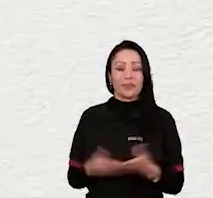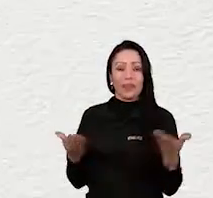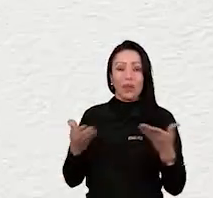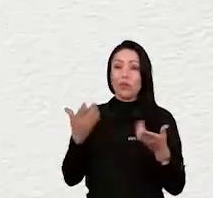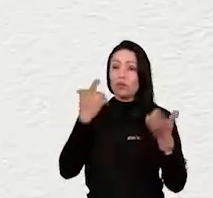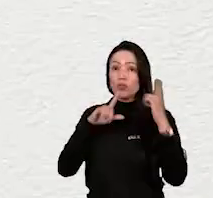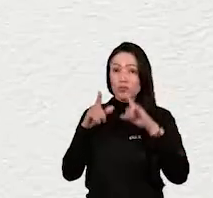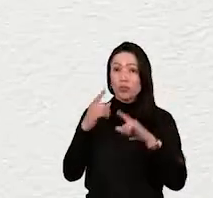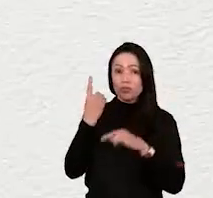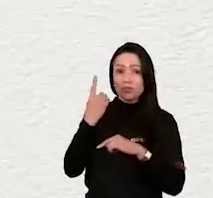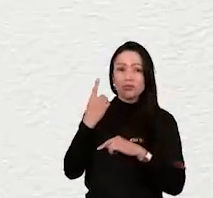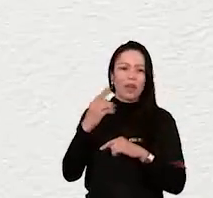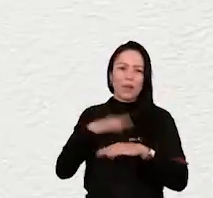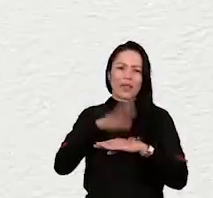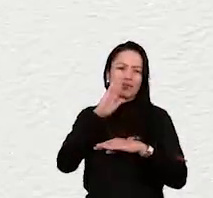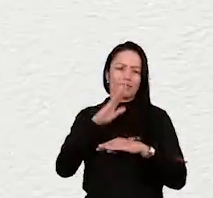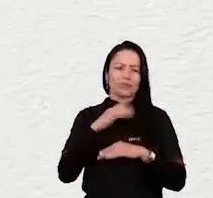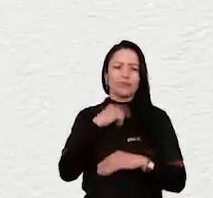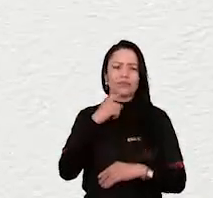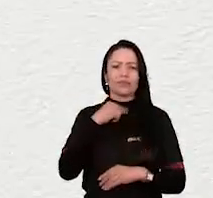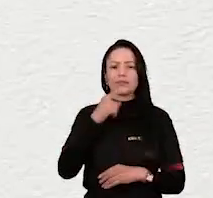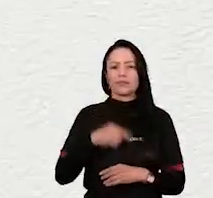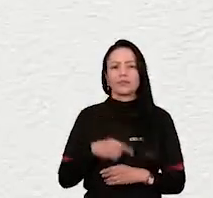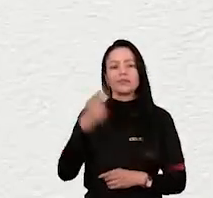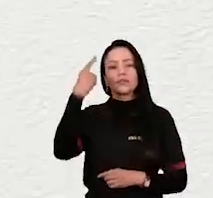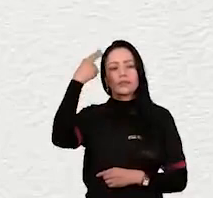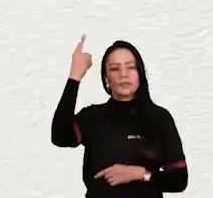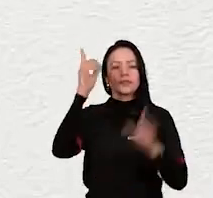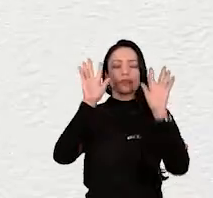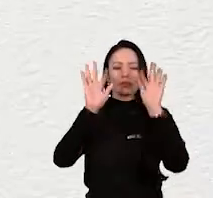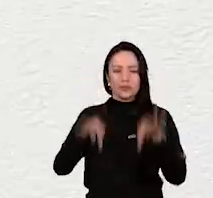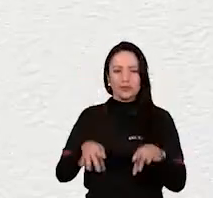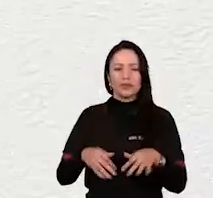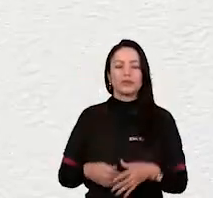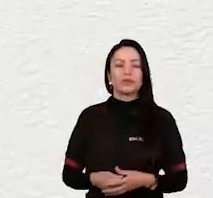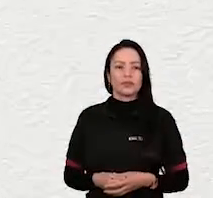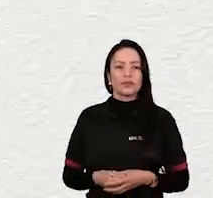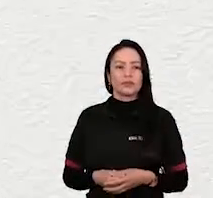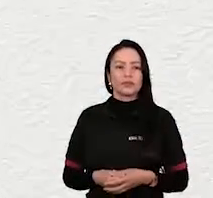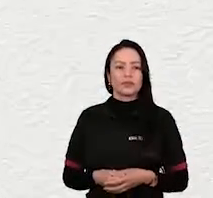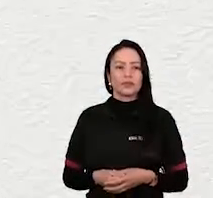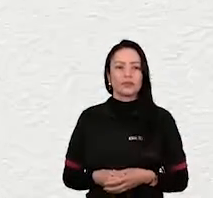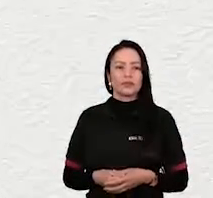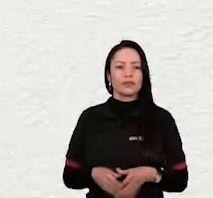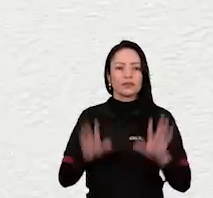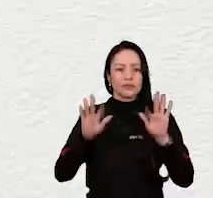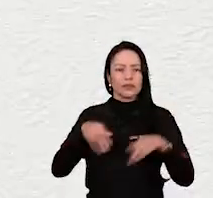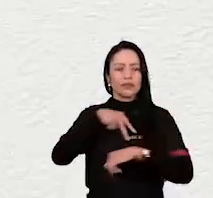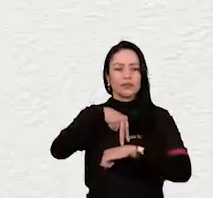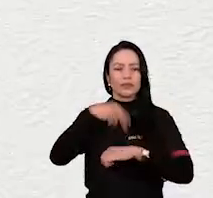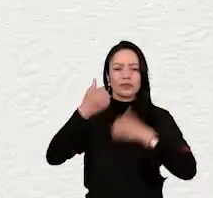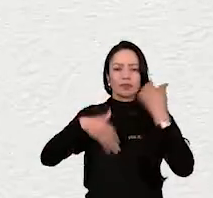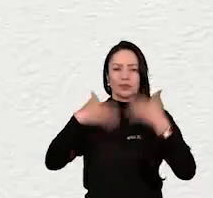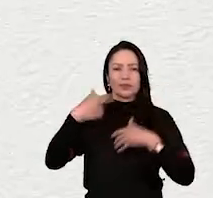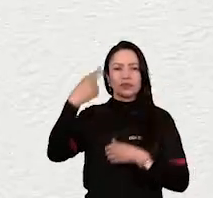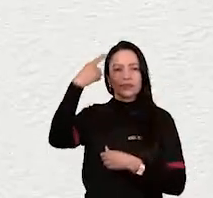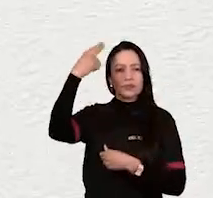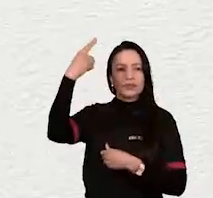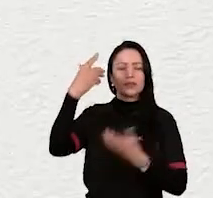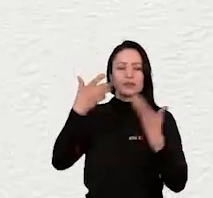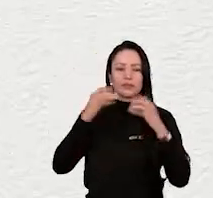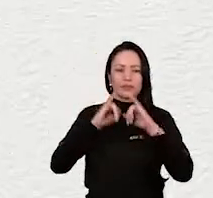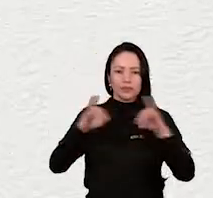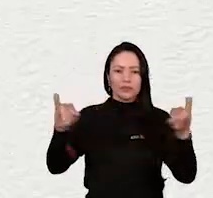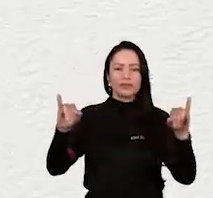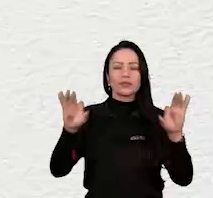mas a maioria não fica retinho. Mas eu acho que assim, a ideia final, né, a gente chegou ao final da palestra, eu acho que a ideia que a gente queria